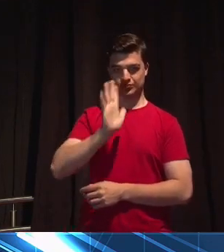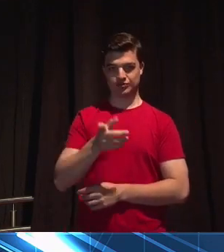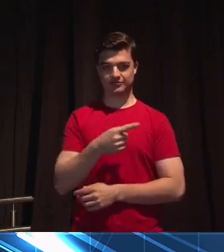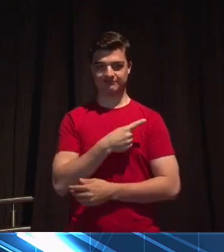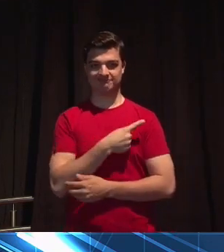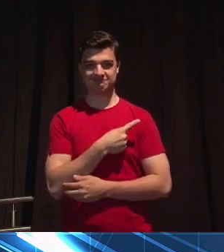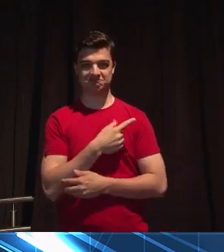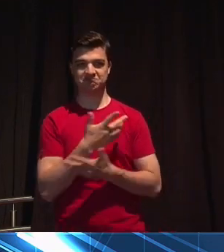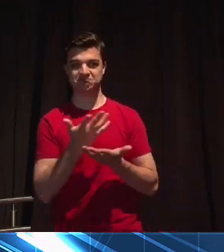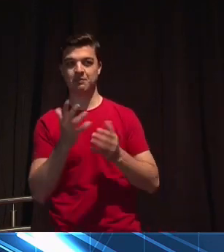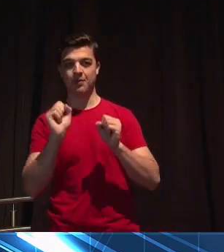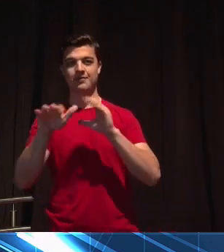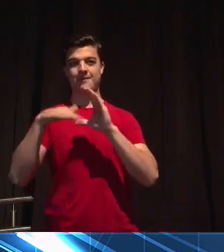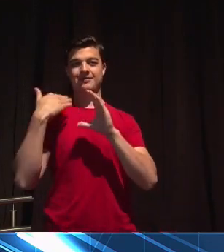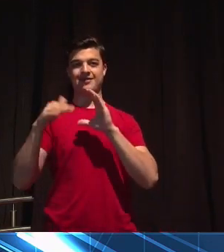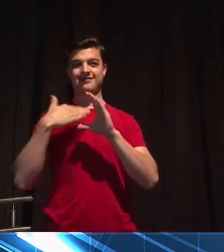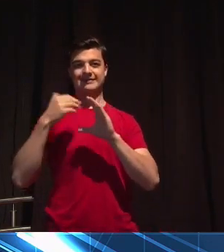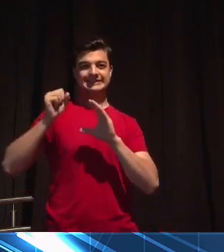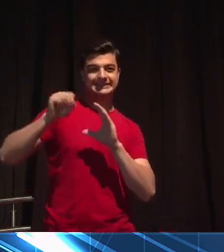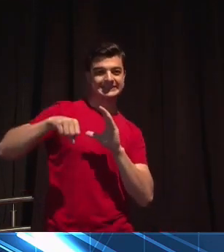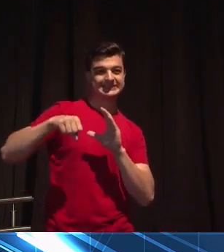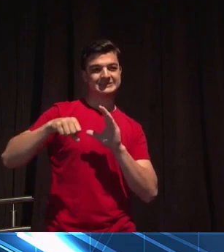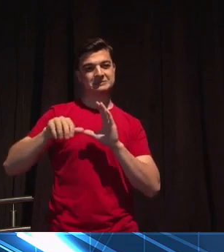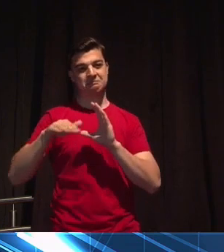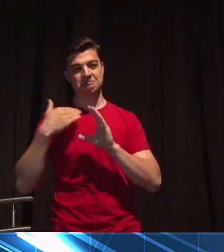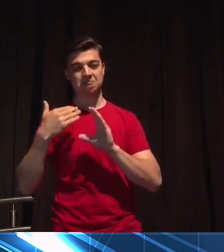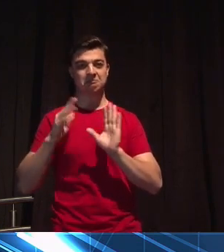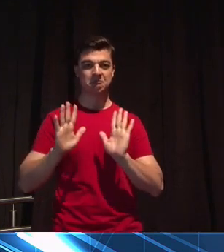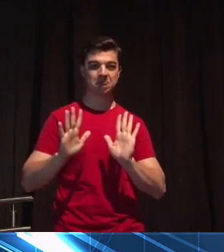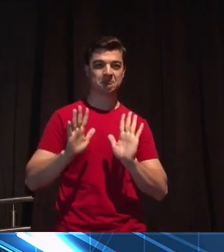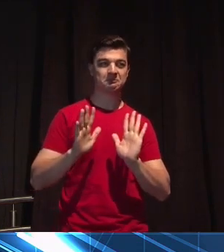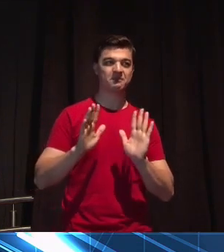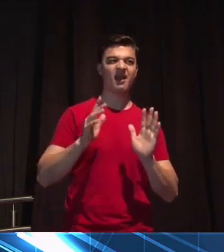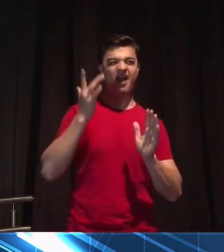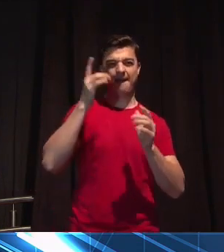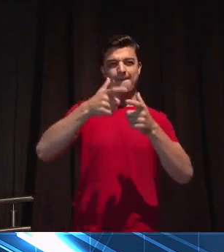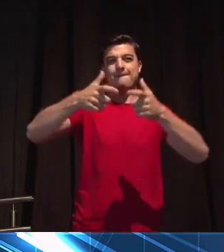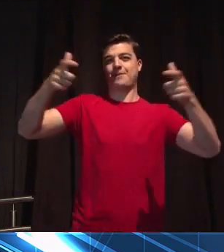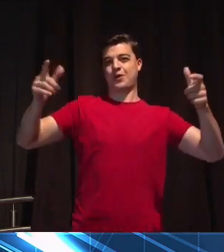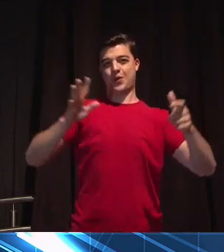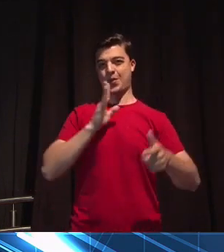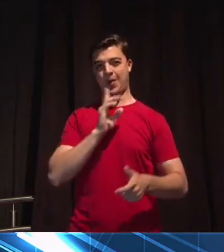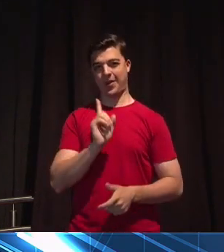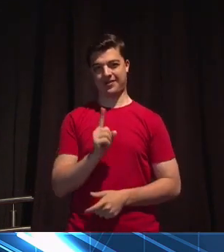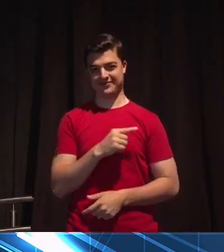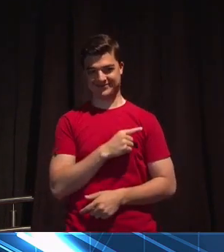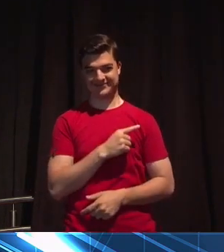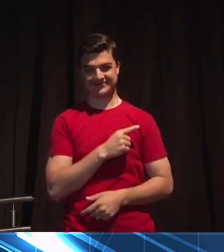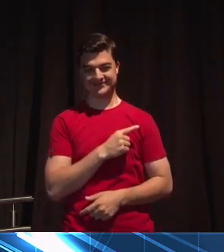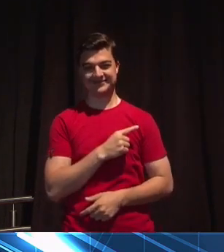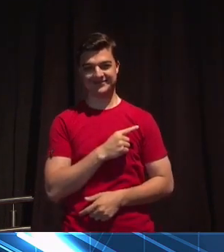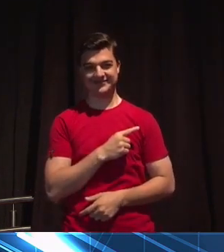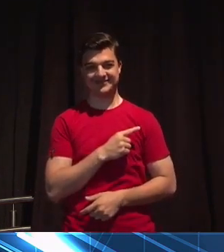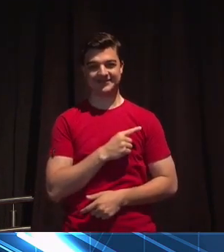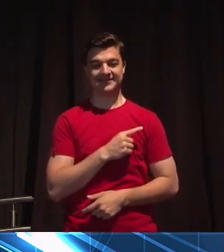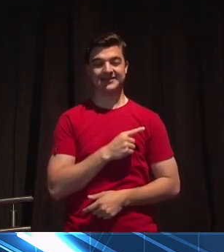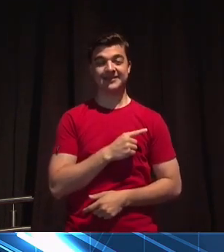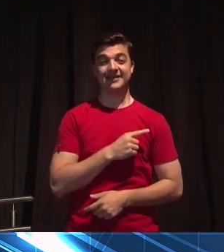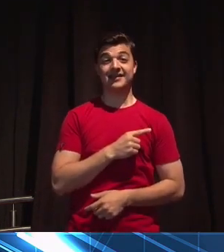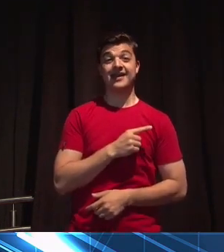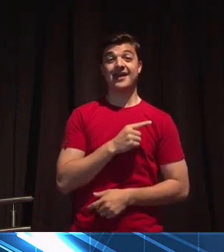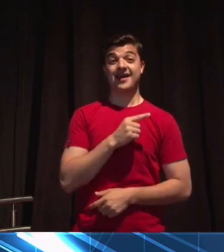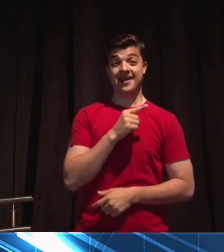quem tomou cotuba eu acho que a maioria das pessoas não conhecem mas enfim no caso aqui o cotuba não é uma Tubaína é